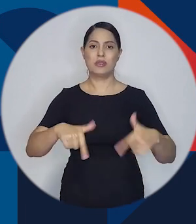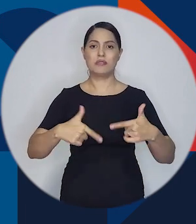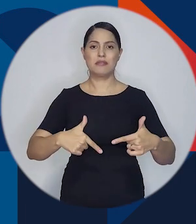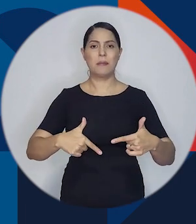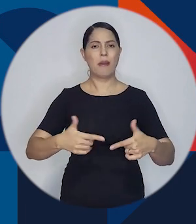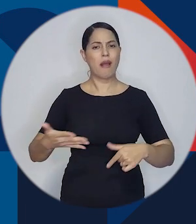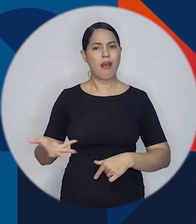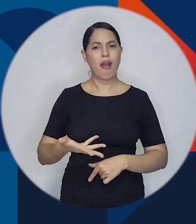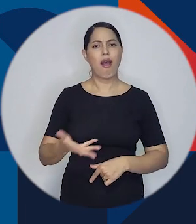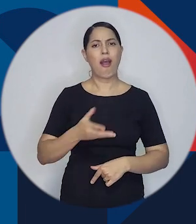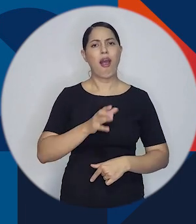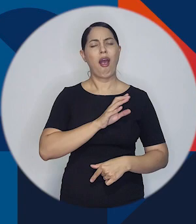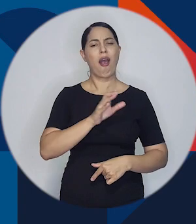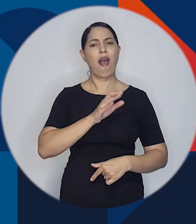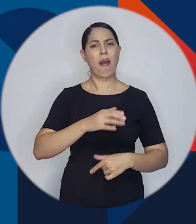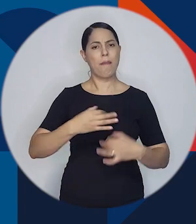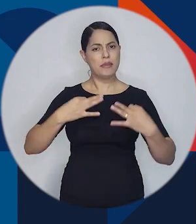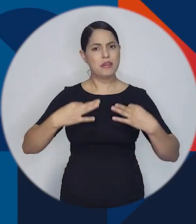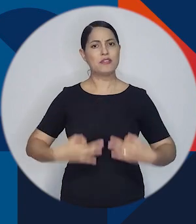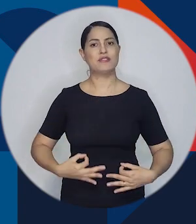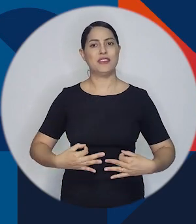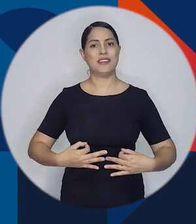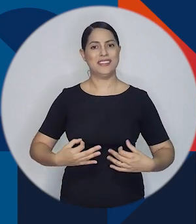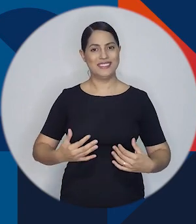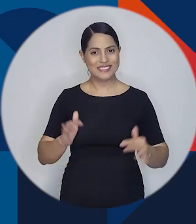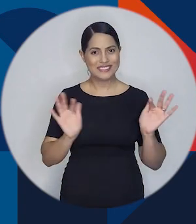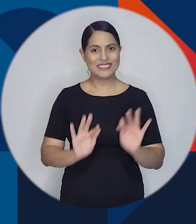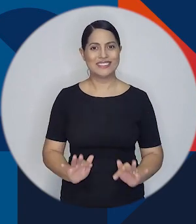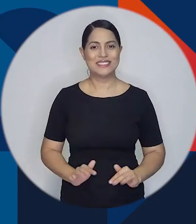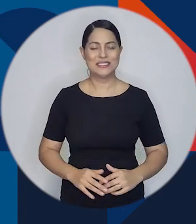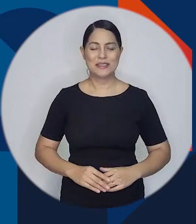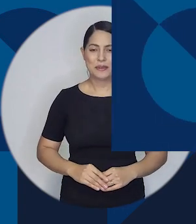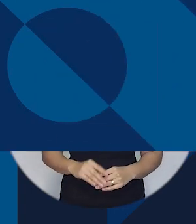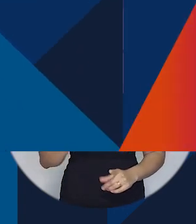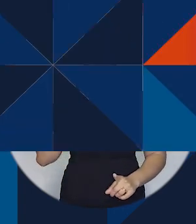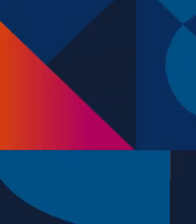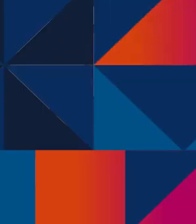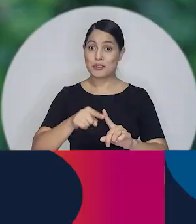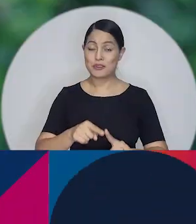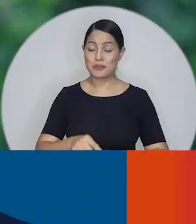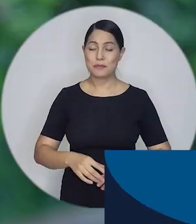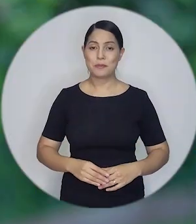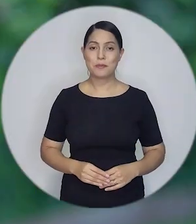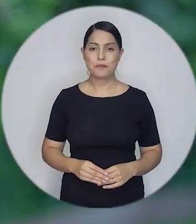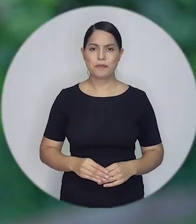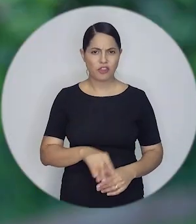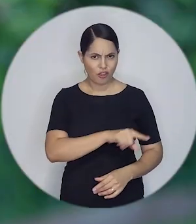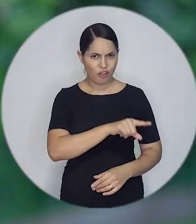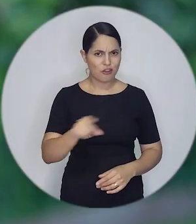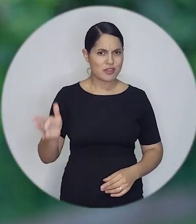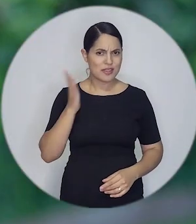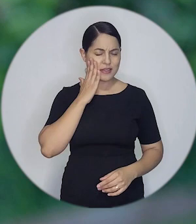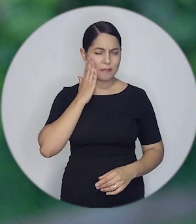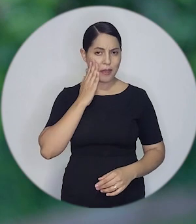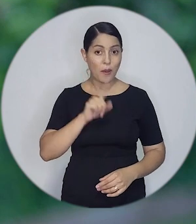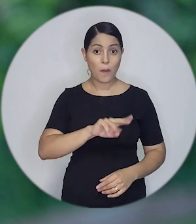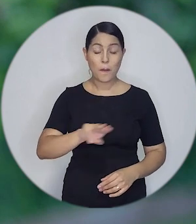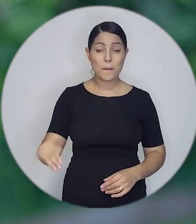uma justiça mais célere, mais digna e mais satisfatória. Esse é o nosso objetivo. Você sabia que já somos mais